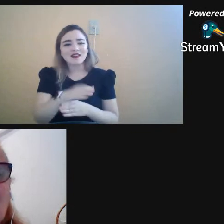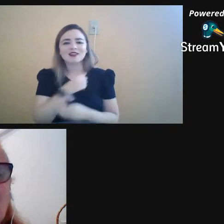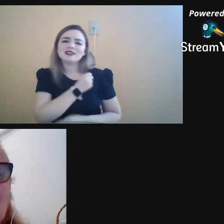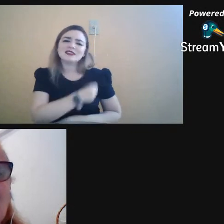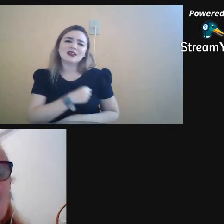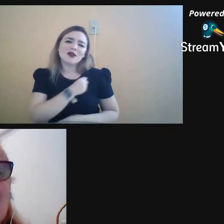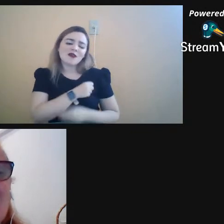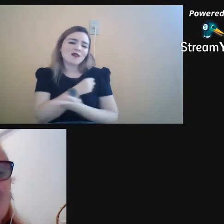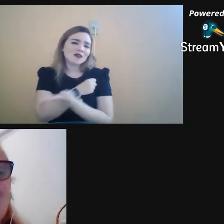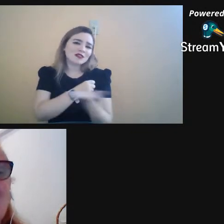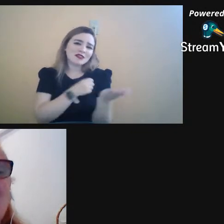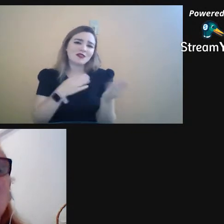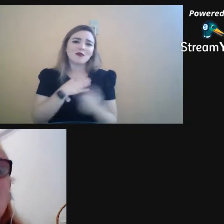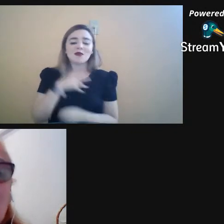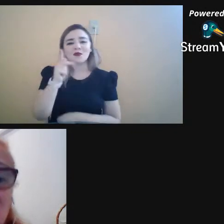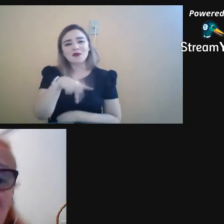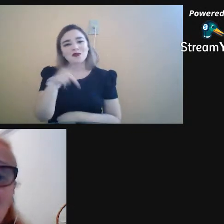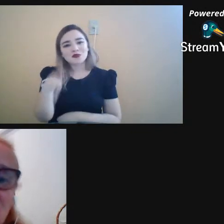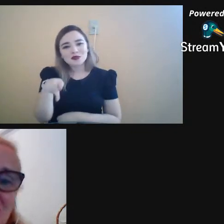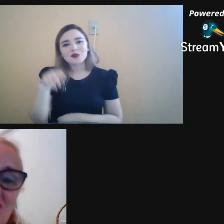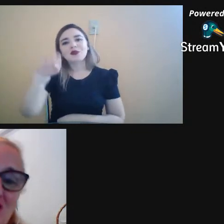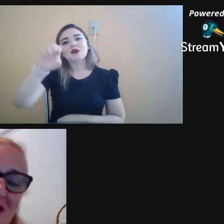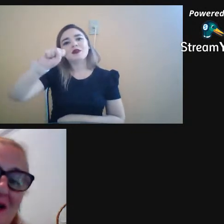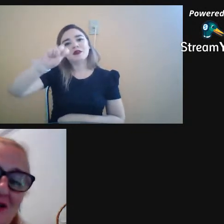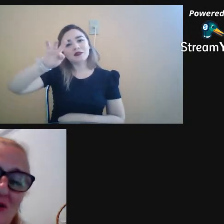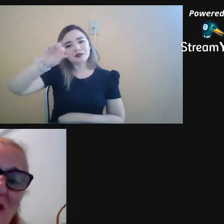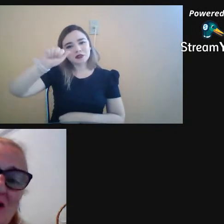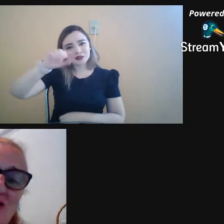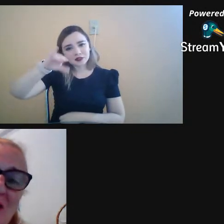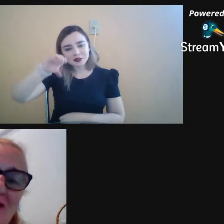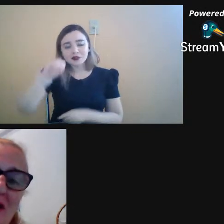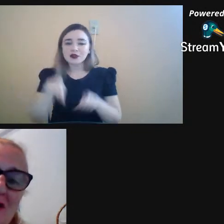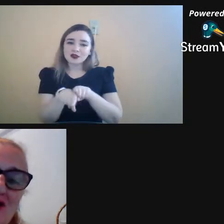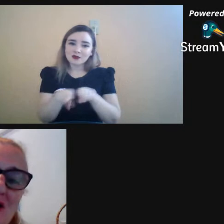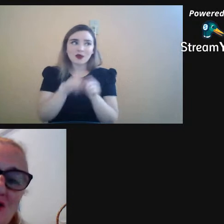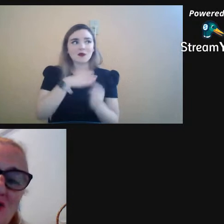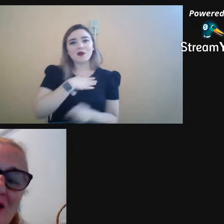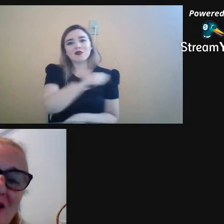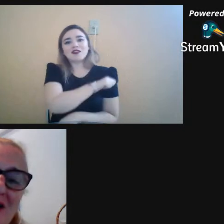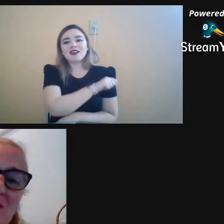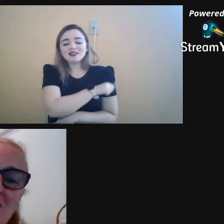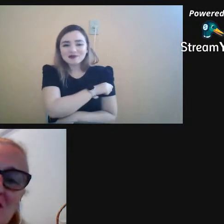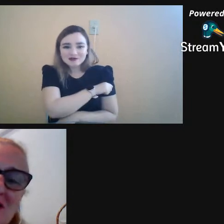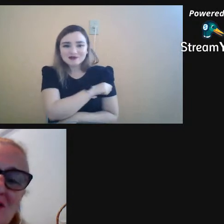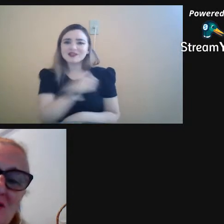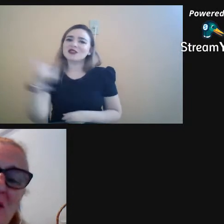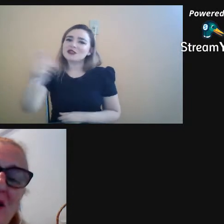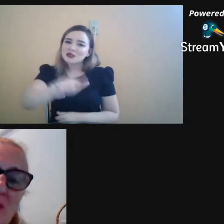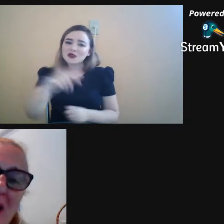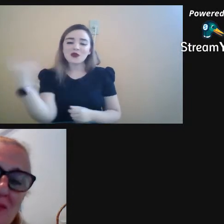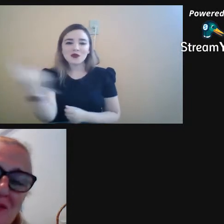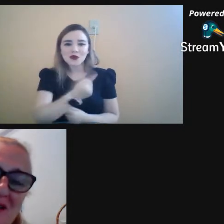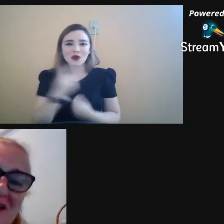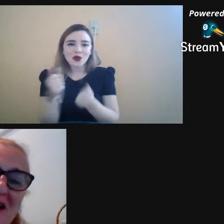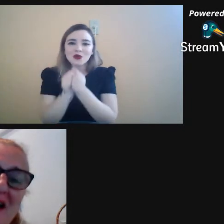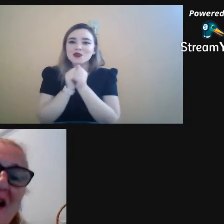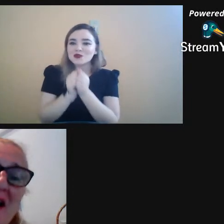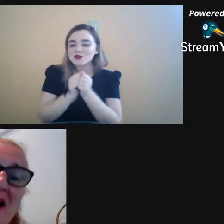todos os meus professores da Estácio, dos meus alunos da Estácio. Mais uma vez, a gente está junto aqui para fazer assim, um